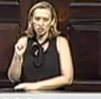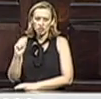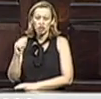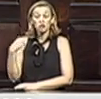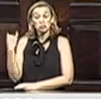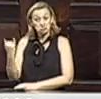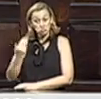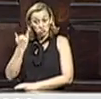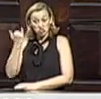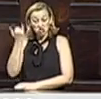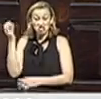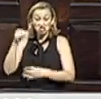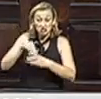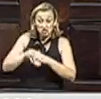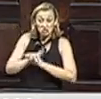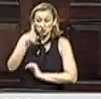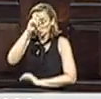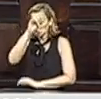Mas ele tem